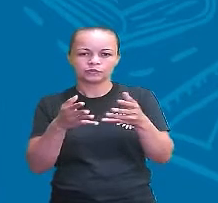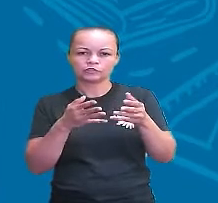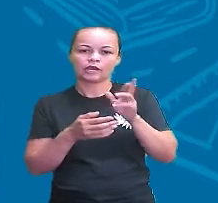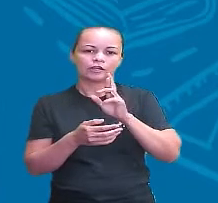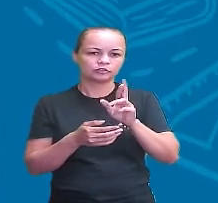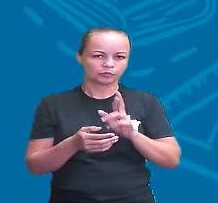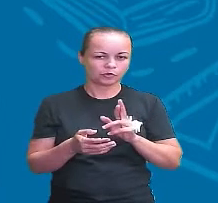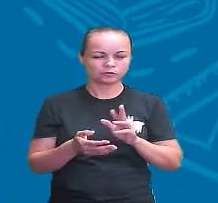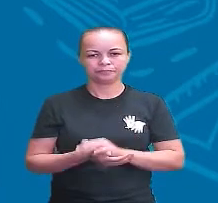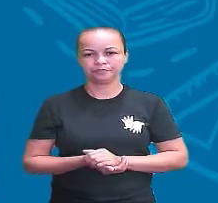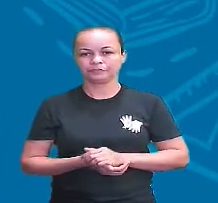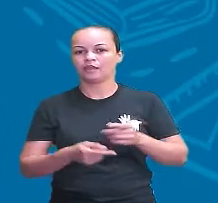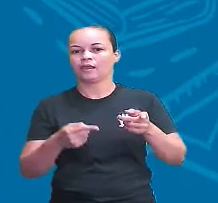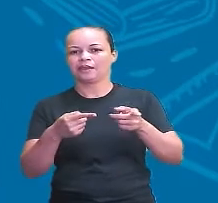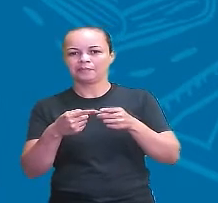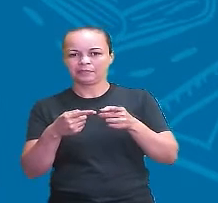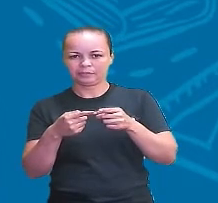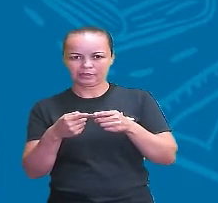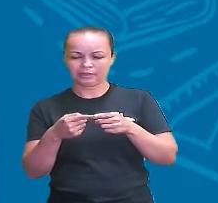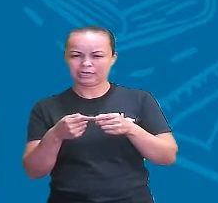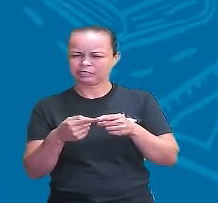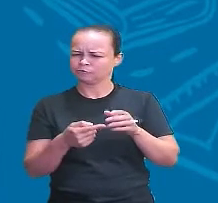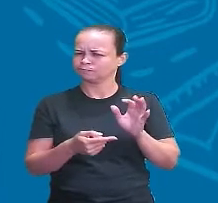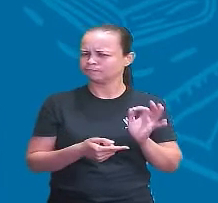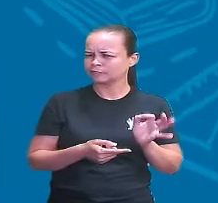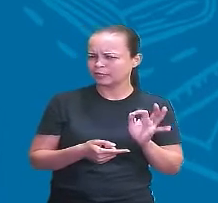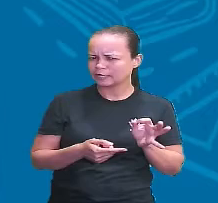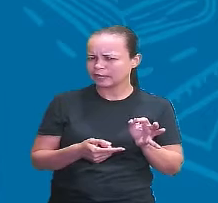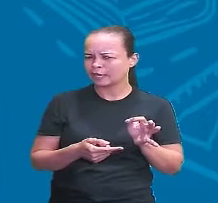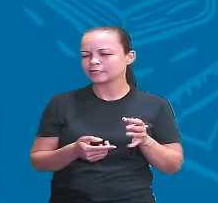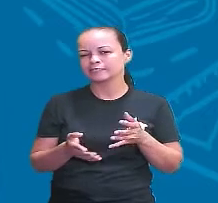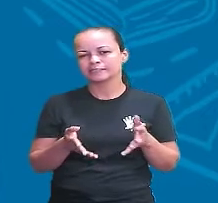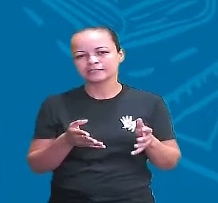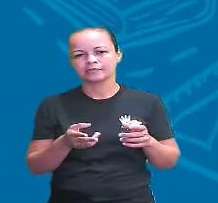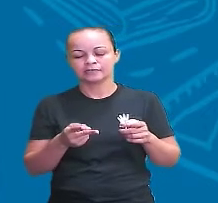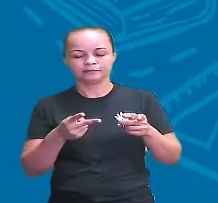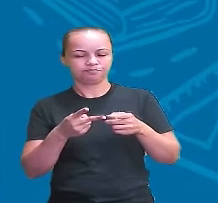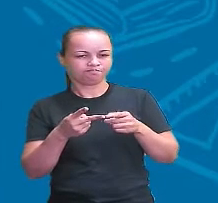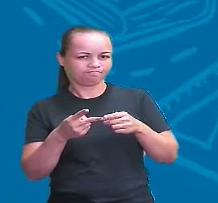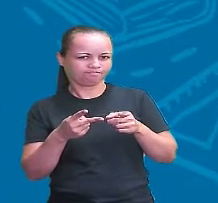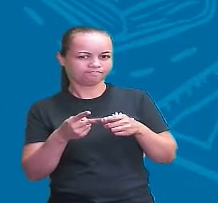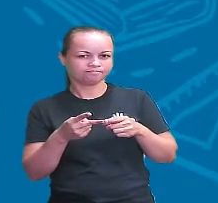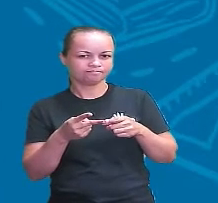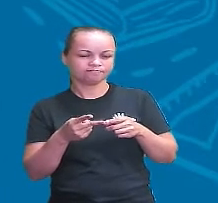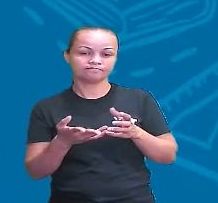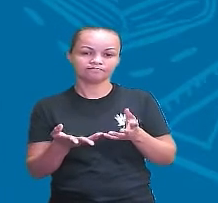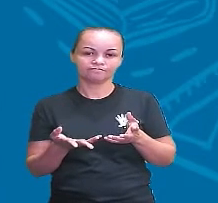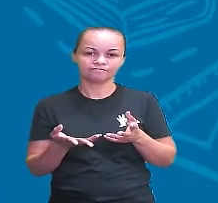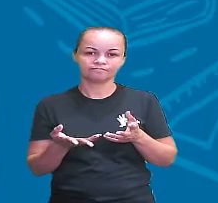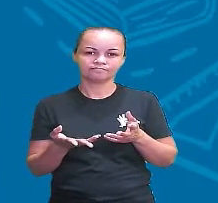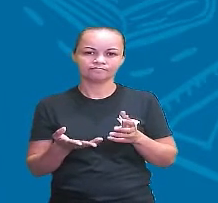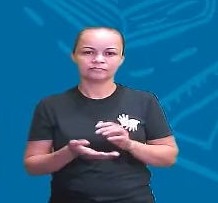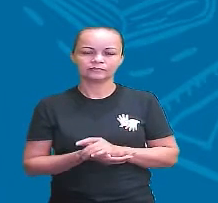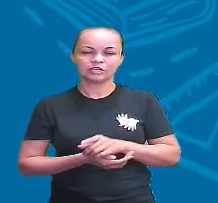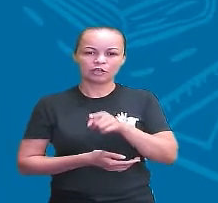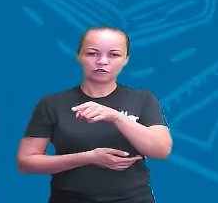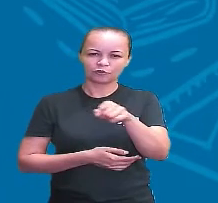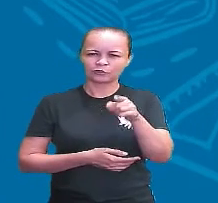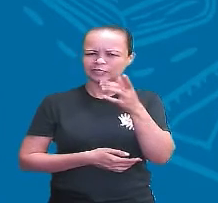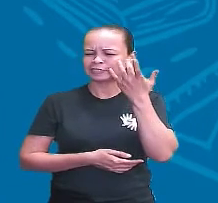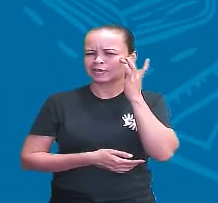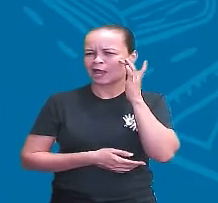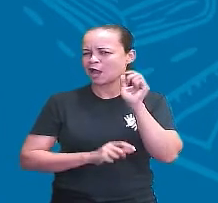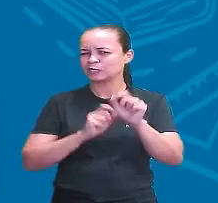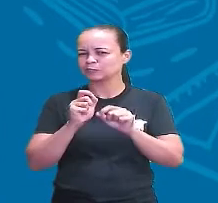a ideia é tem certeza, tá? E a segunda, vocês acham